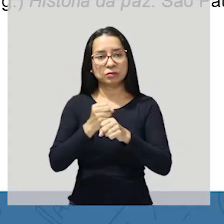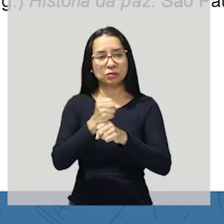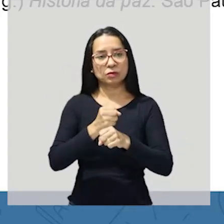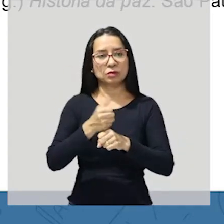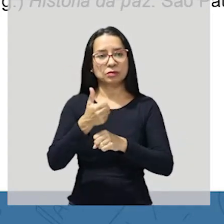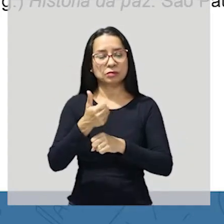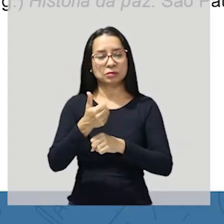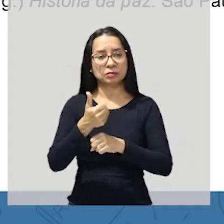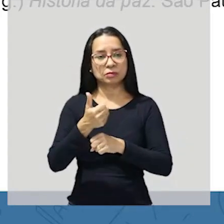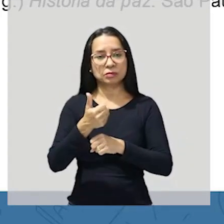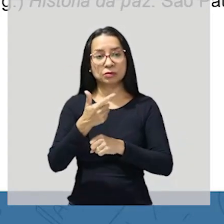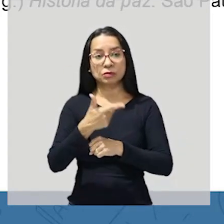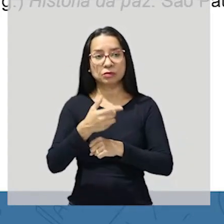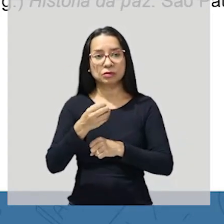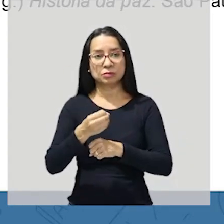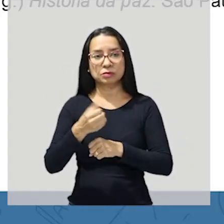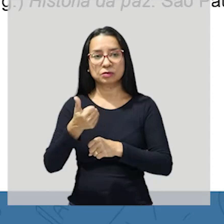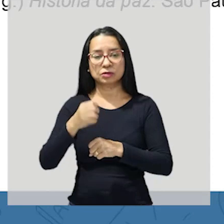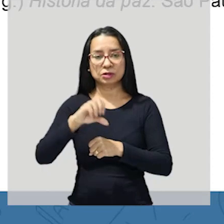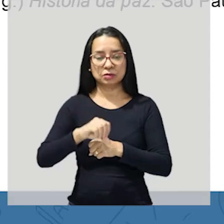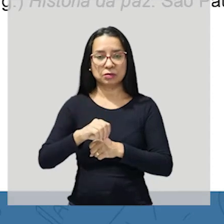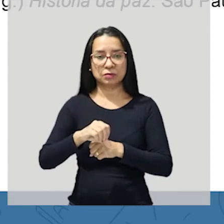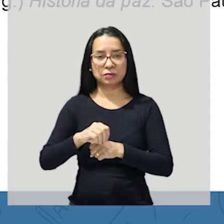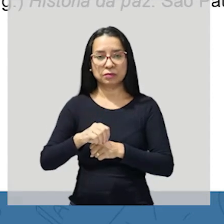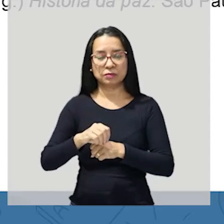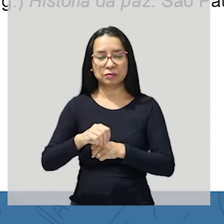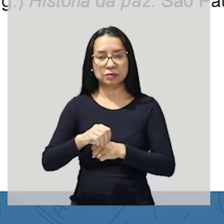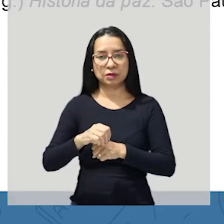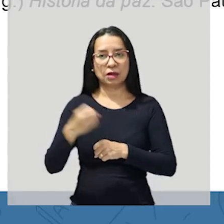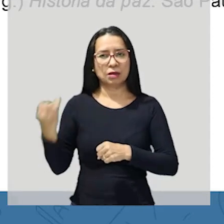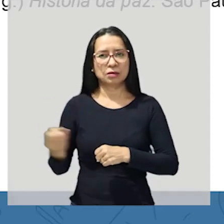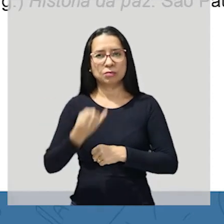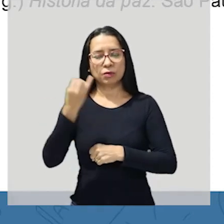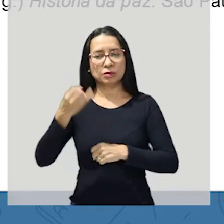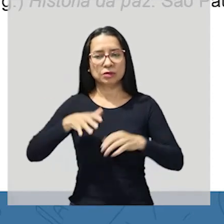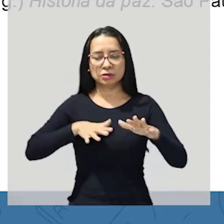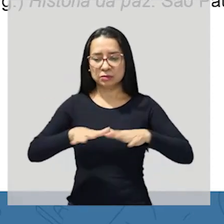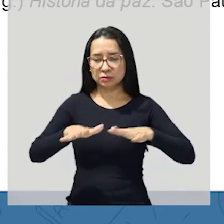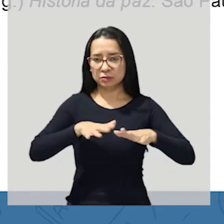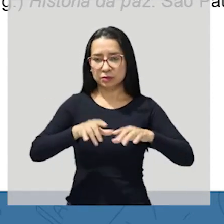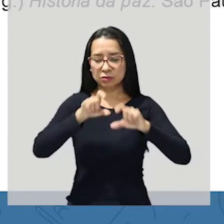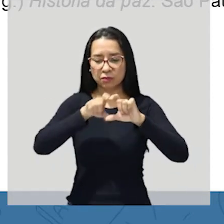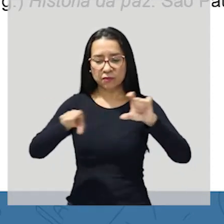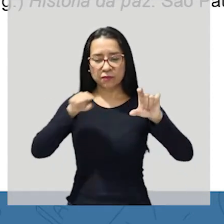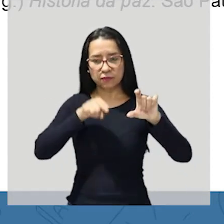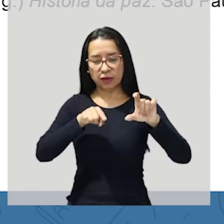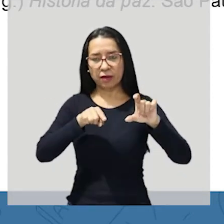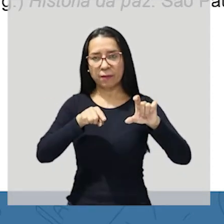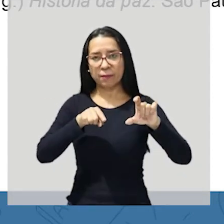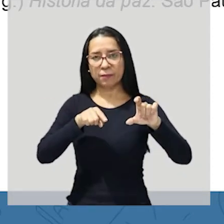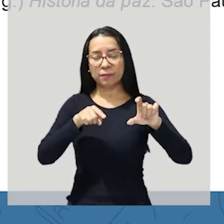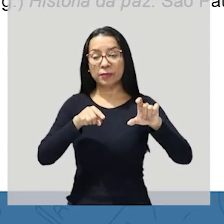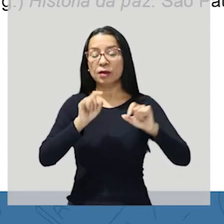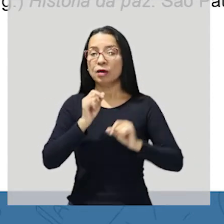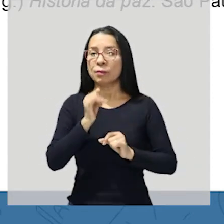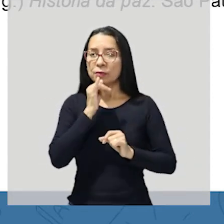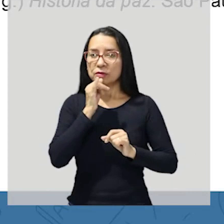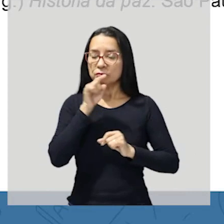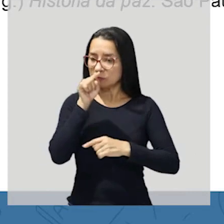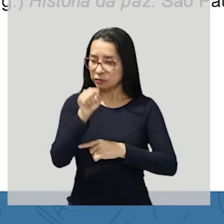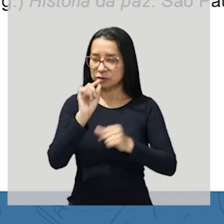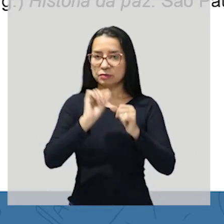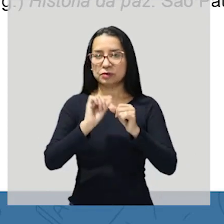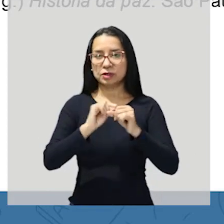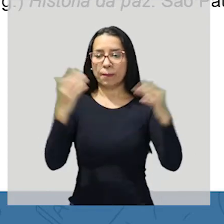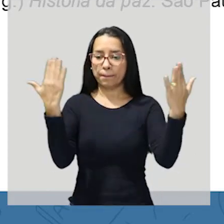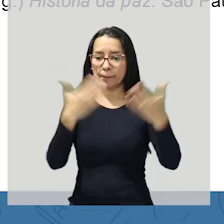o fragmento diz o seguinte, e é muito importante esse movimento, analisar os fragmentos. Quando você for fazer a sua prova